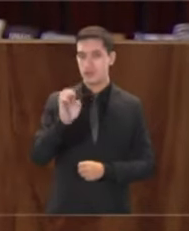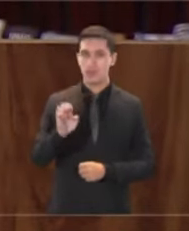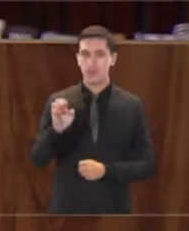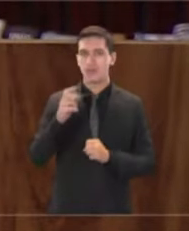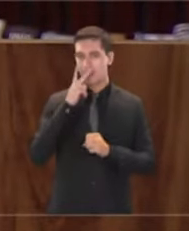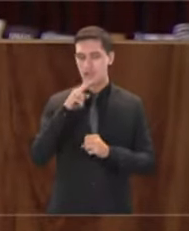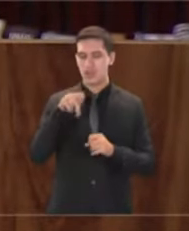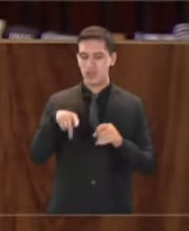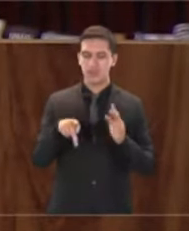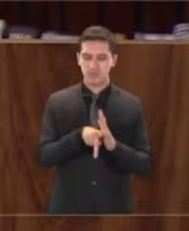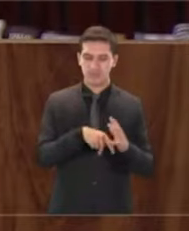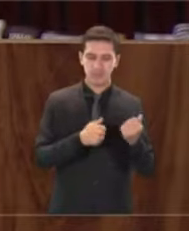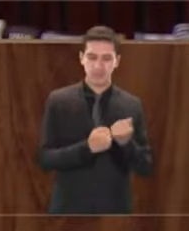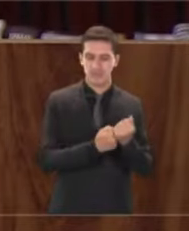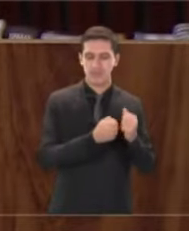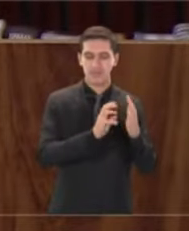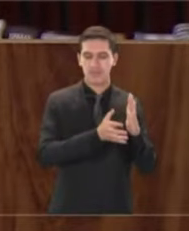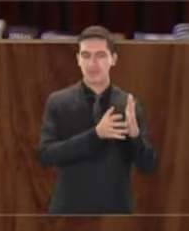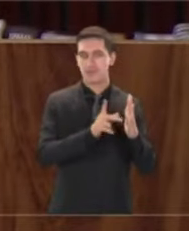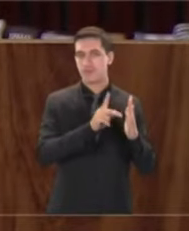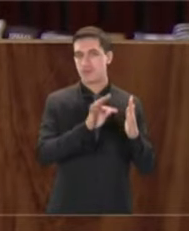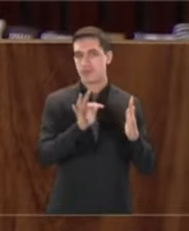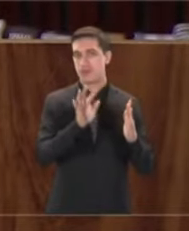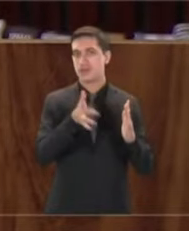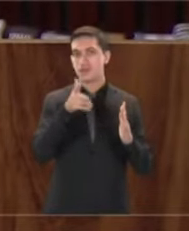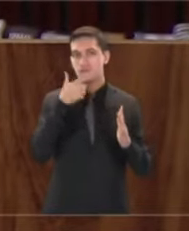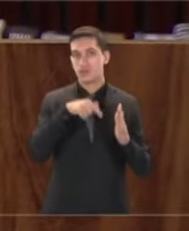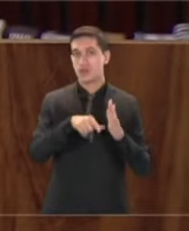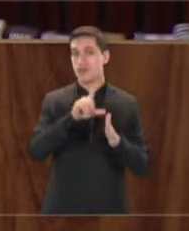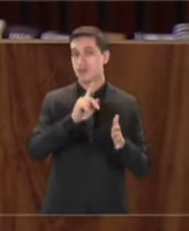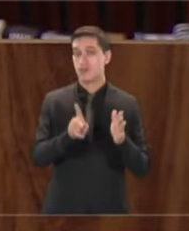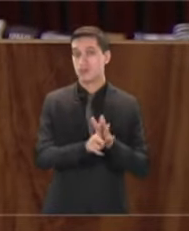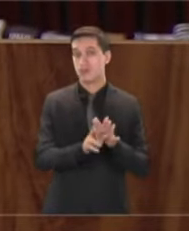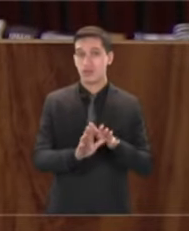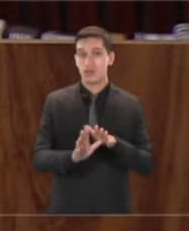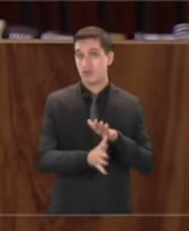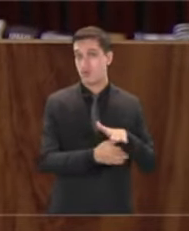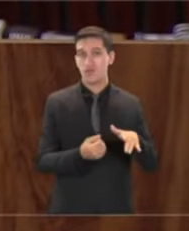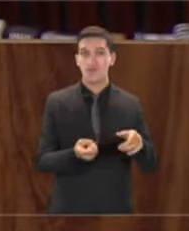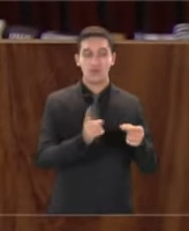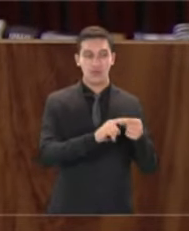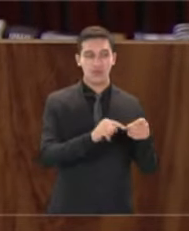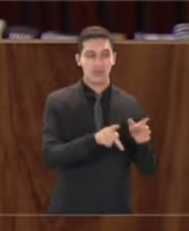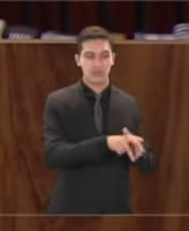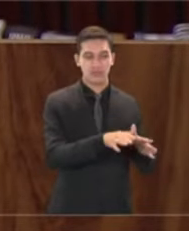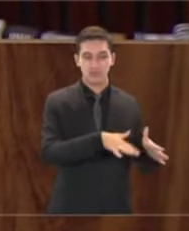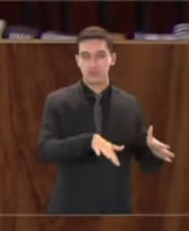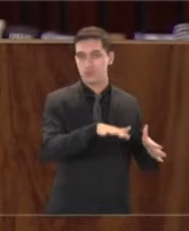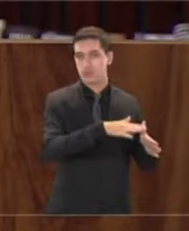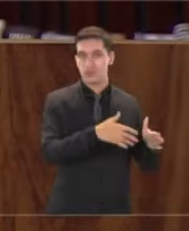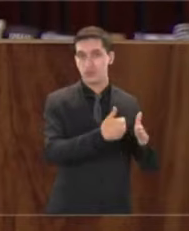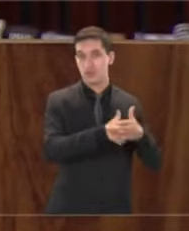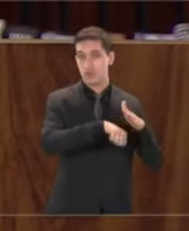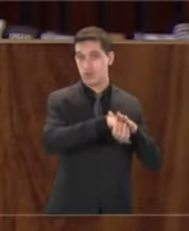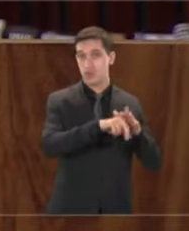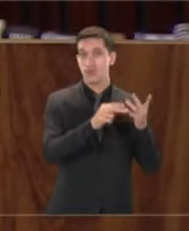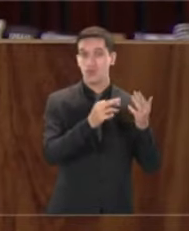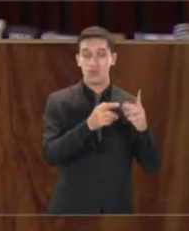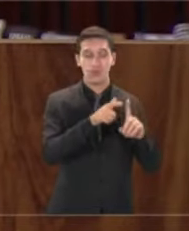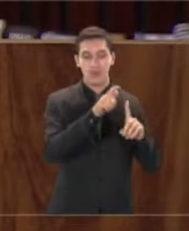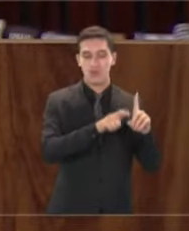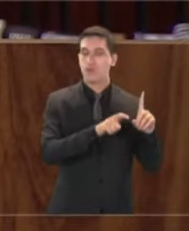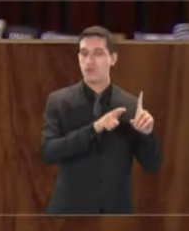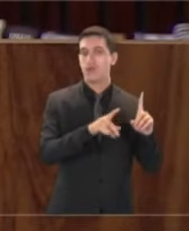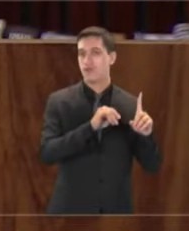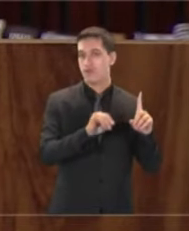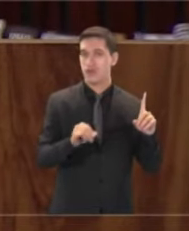petista, esse TSE já conseguiu, antes do ladrão voltar à cena do crime, como o Alckmin diria, mas não